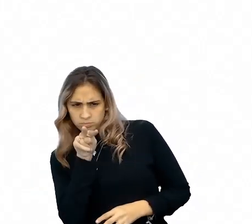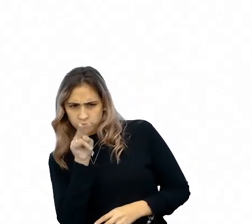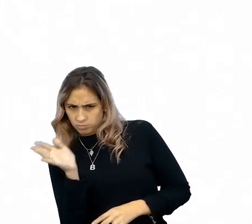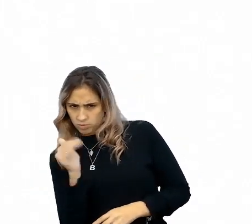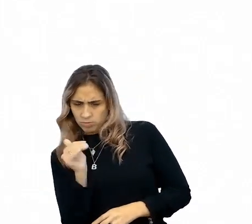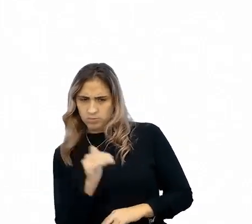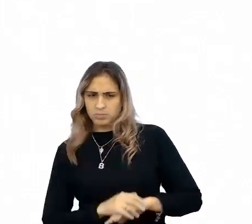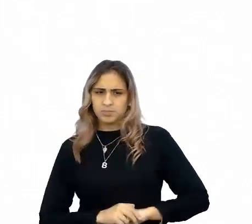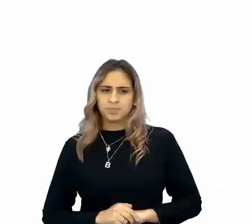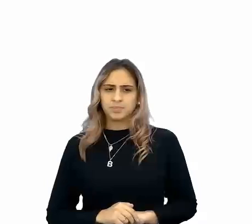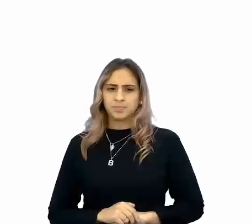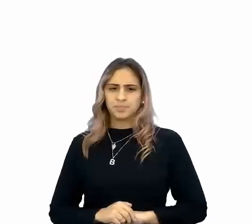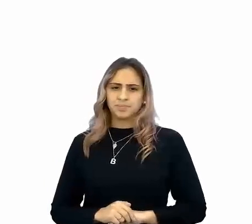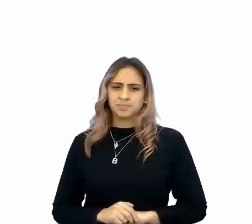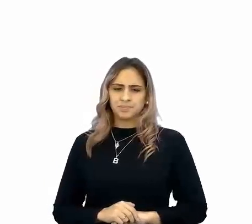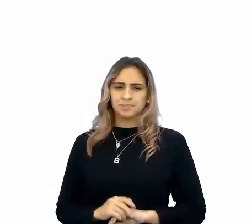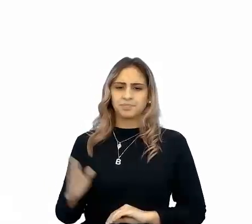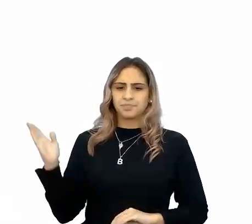conferir?